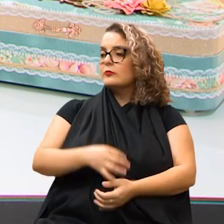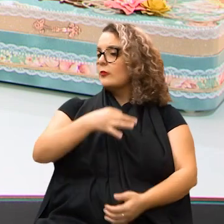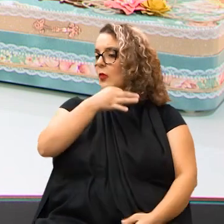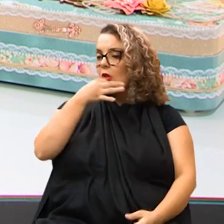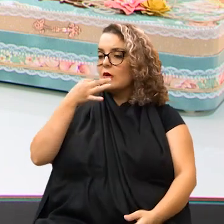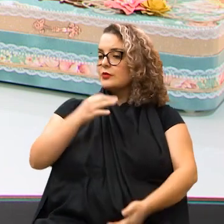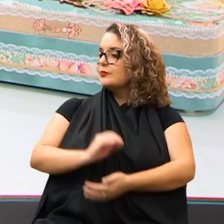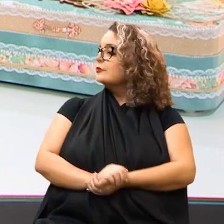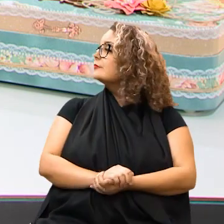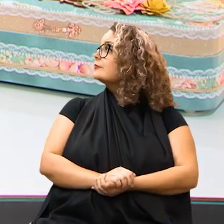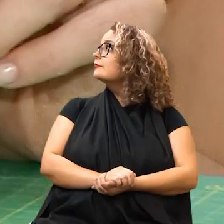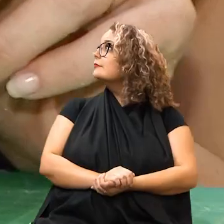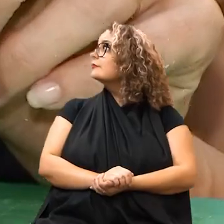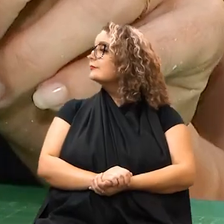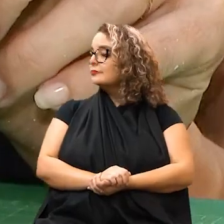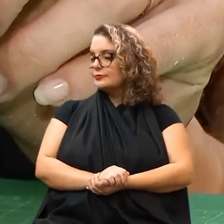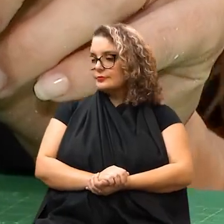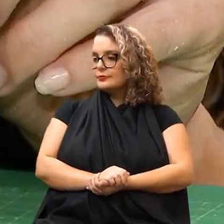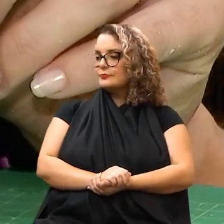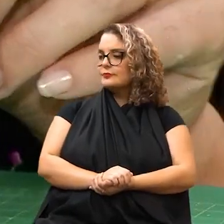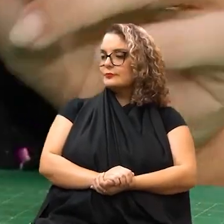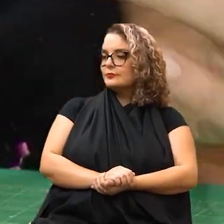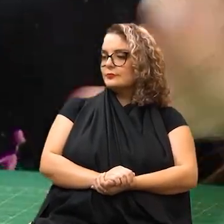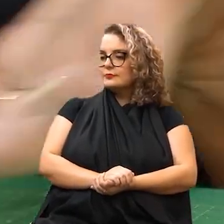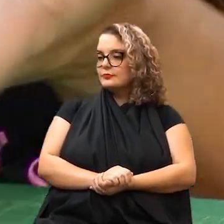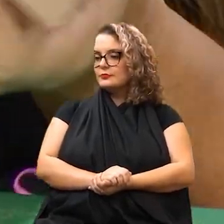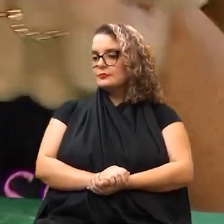ótima. Coladinha aqui.